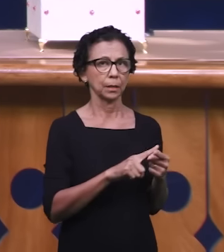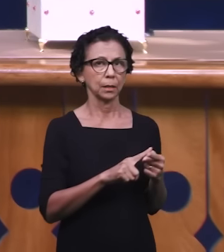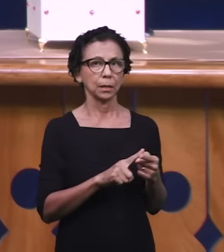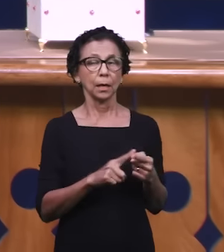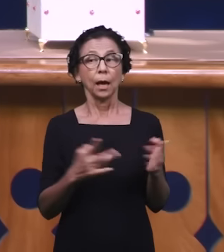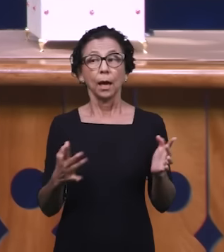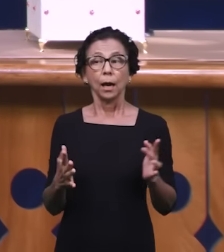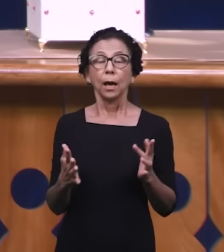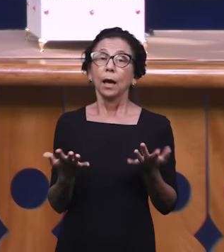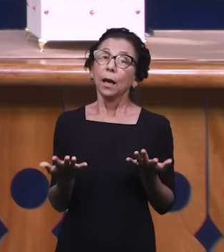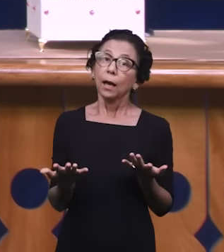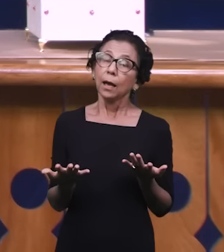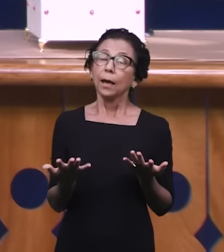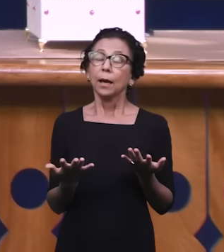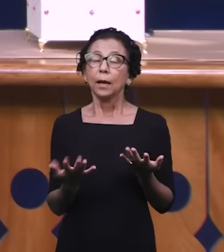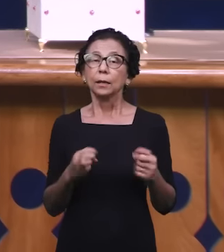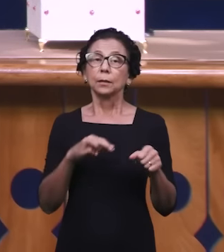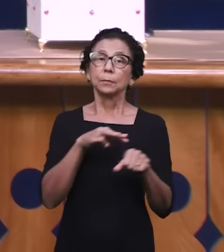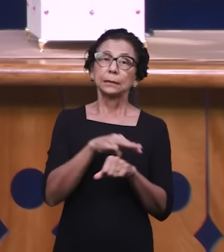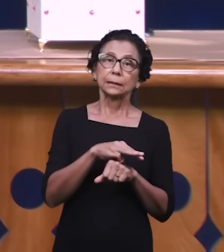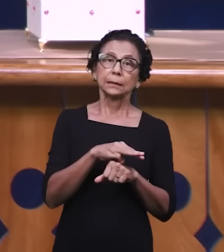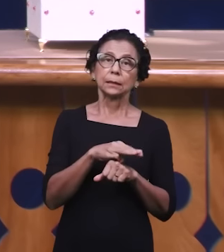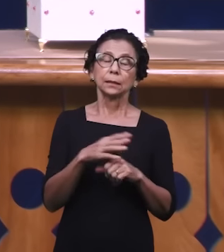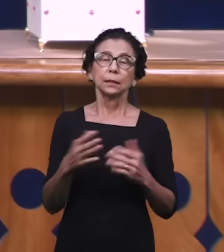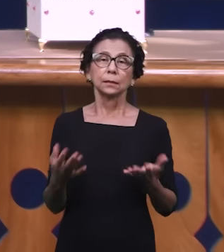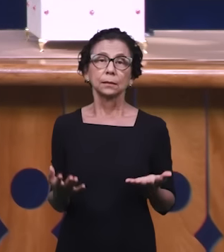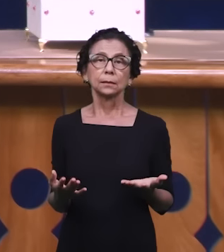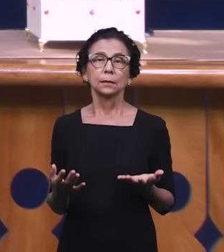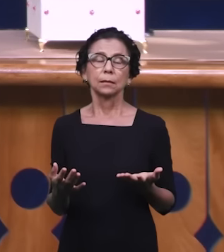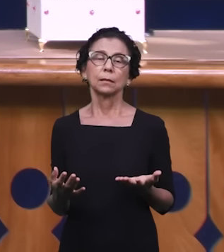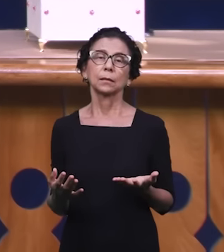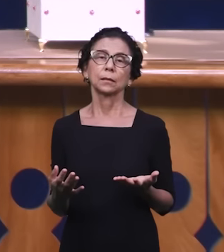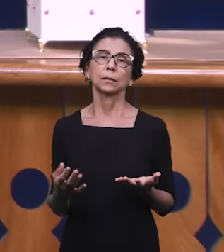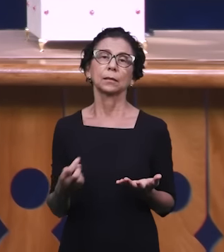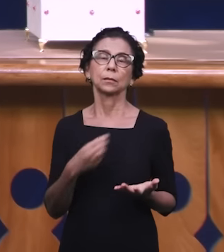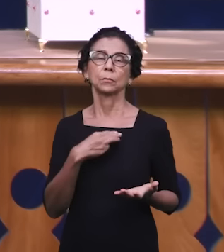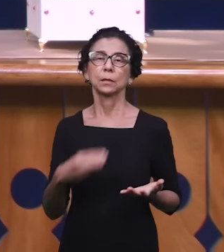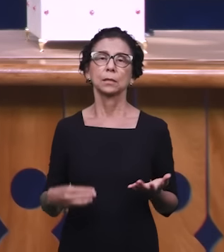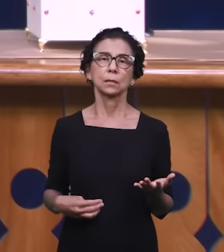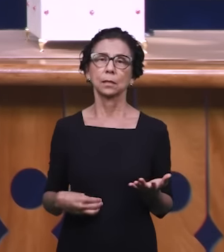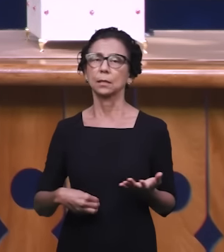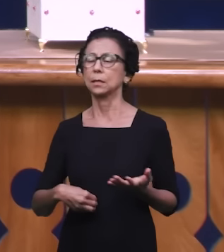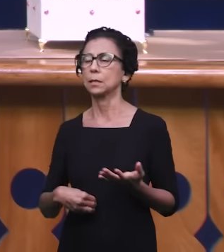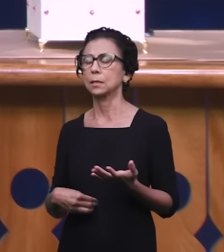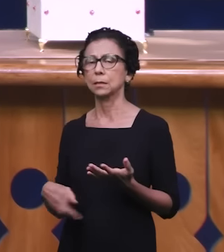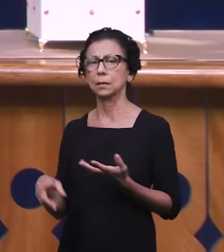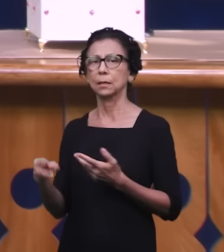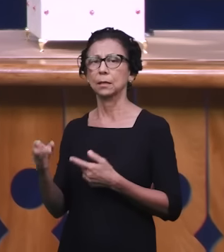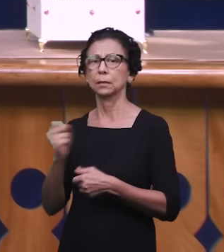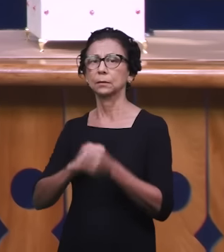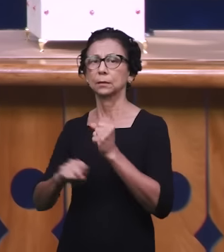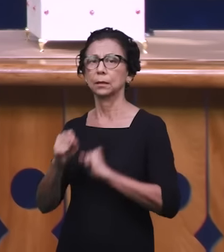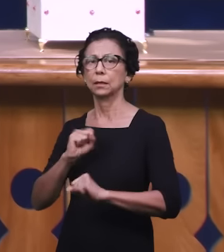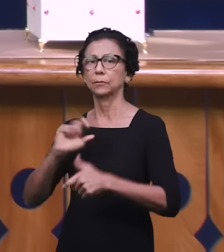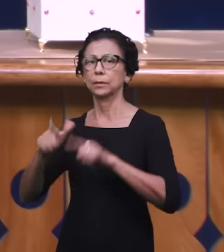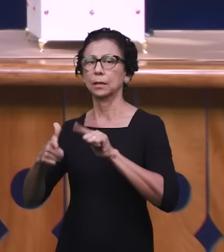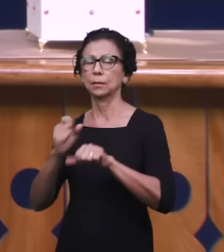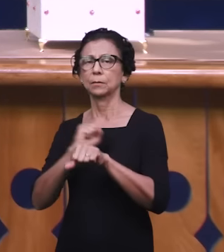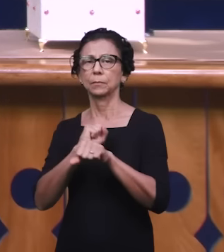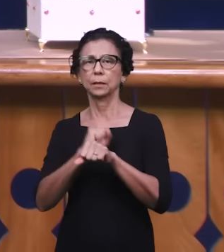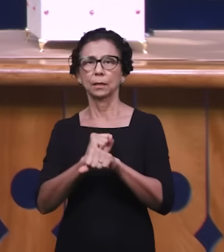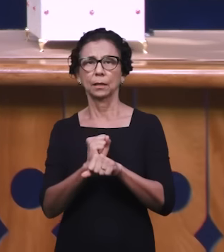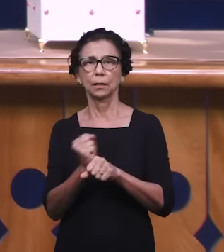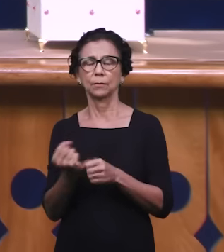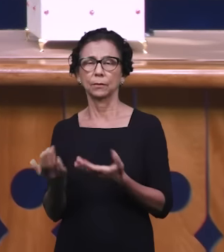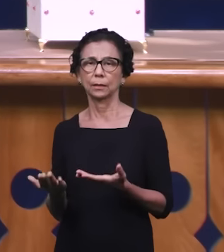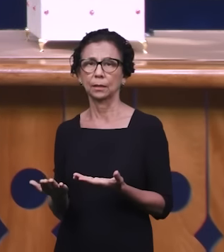aquilo que Israel desejava, Israel necessitava, a vinda do Messias. Na segunda dispensação, nós vemos